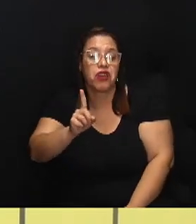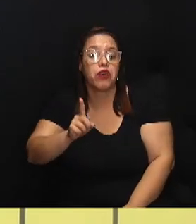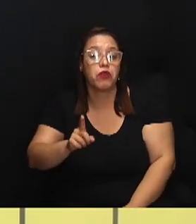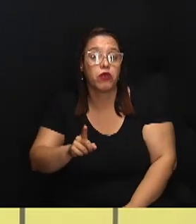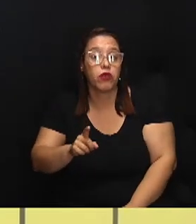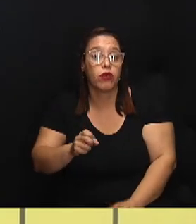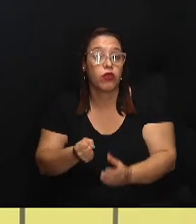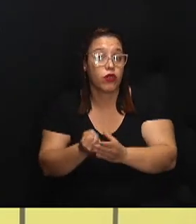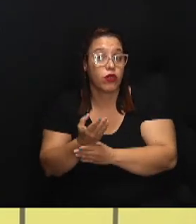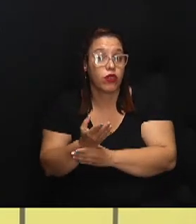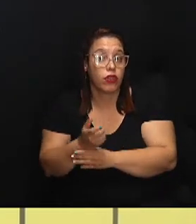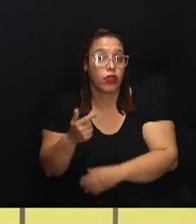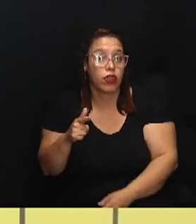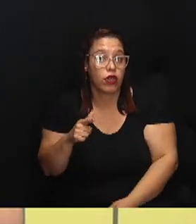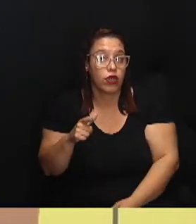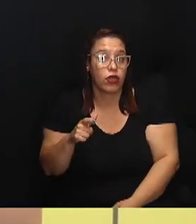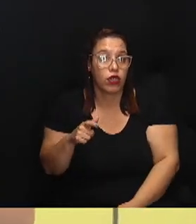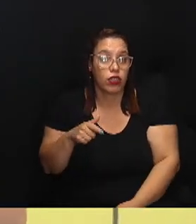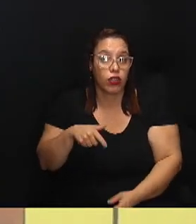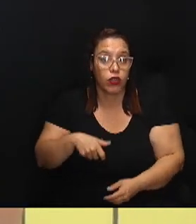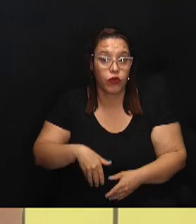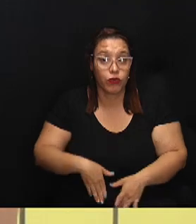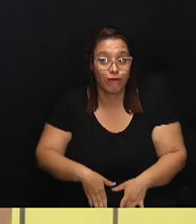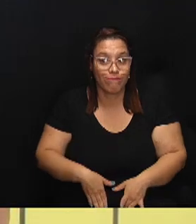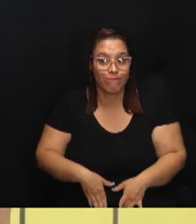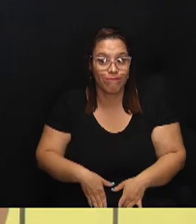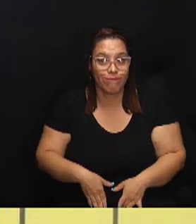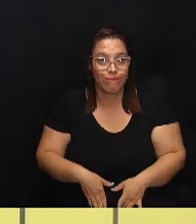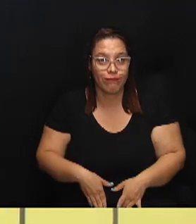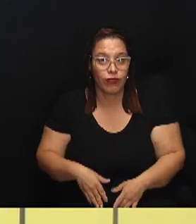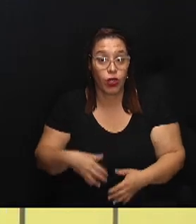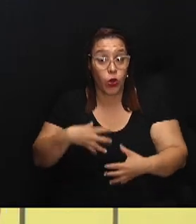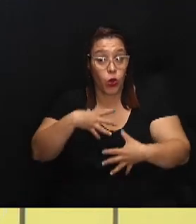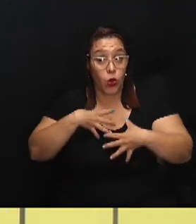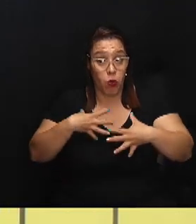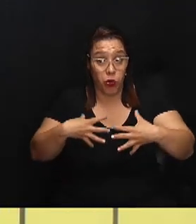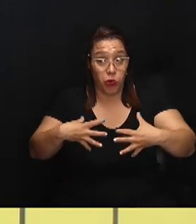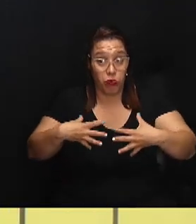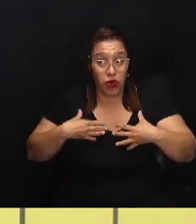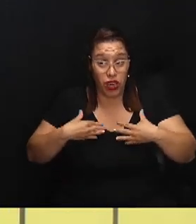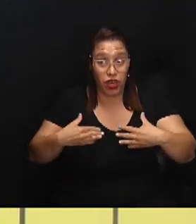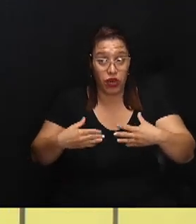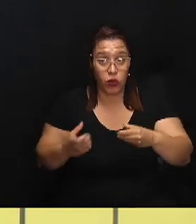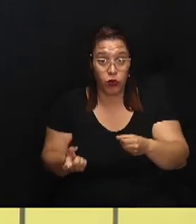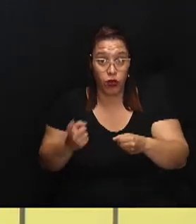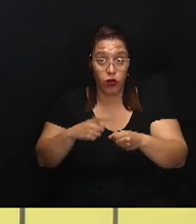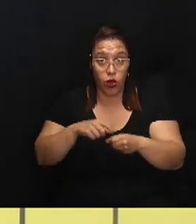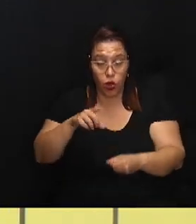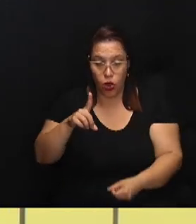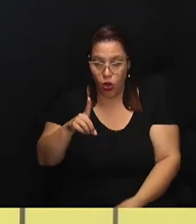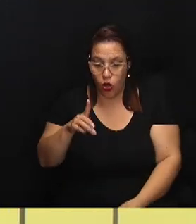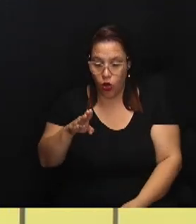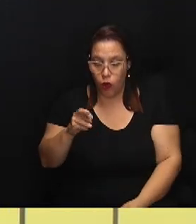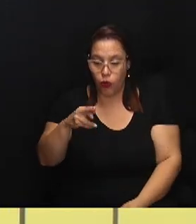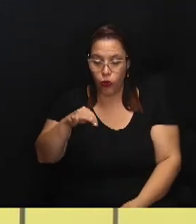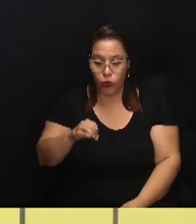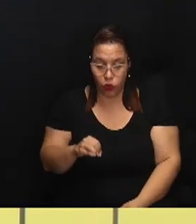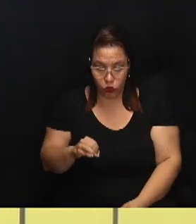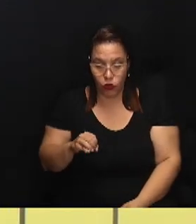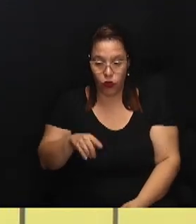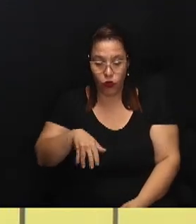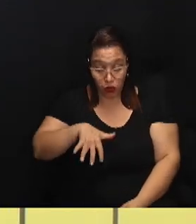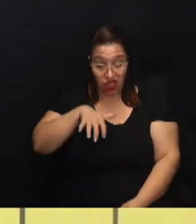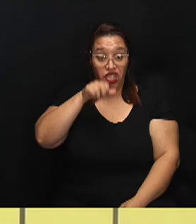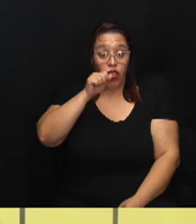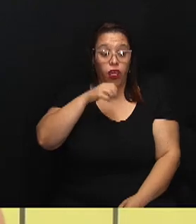descobri que se a sonda não tivesse alocada no estômago, isso poderia ir para o pulmão, ele poderia broncoaspirar. Então, eu me tornei uma